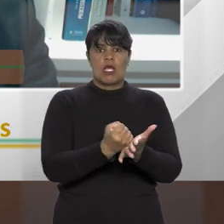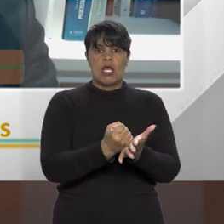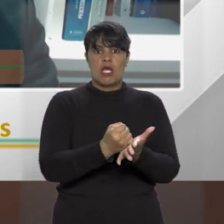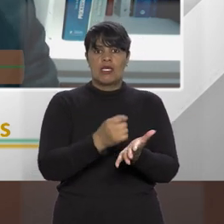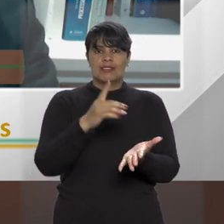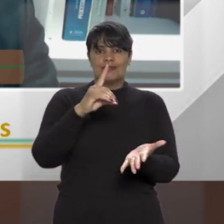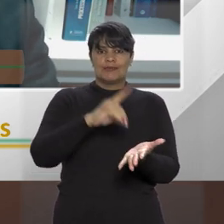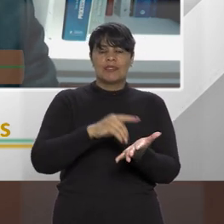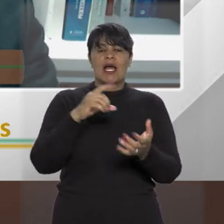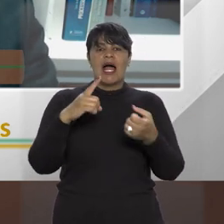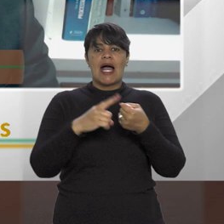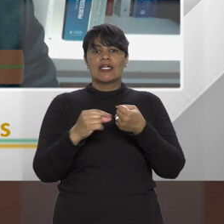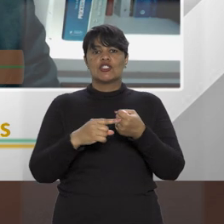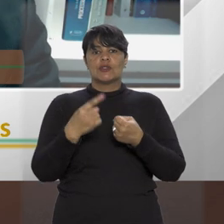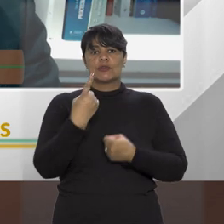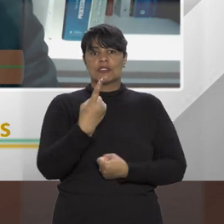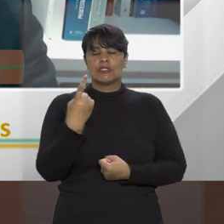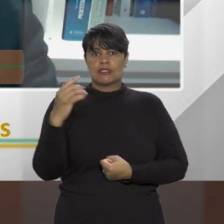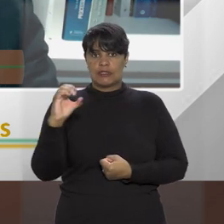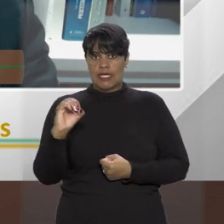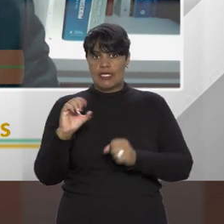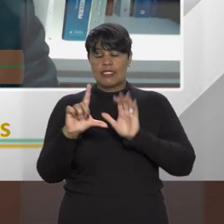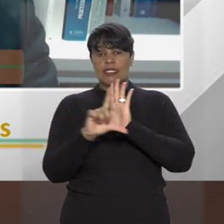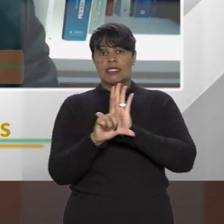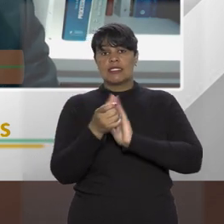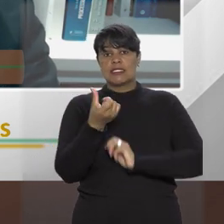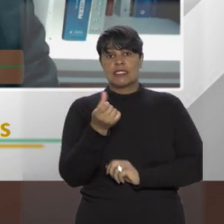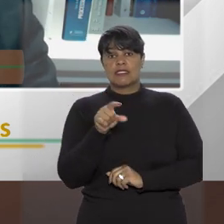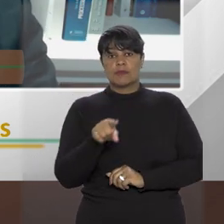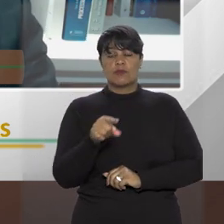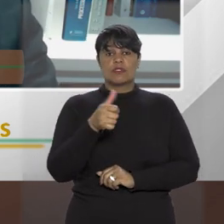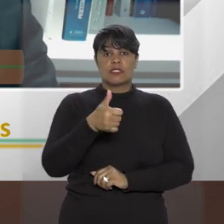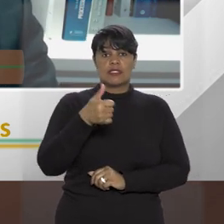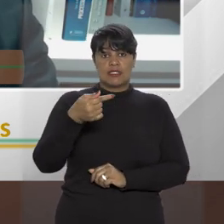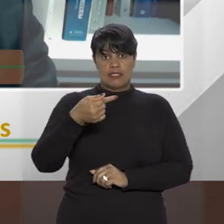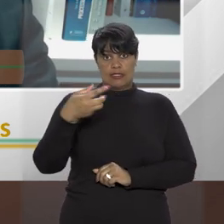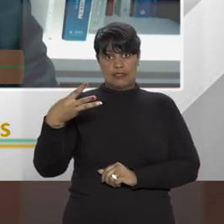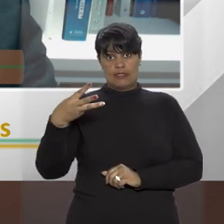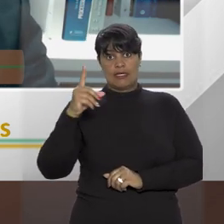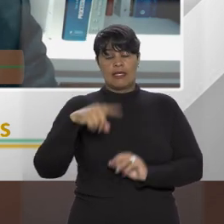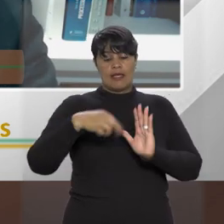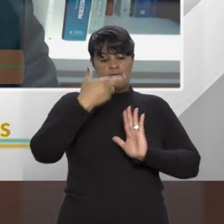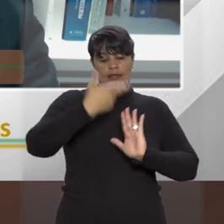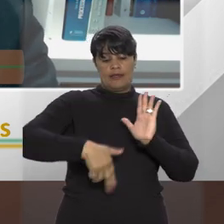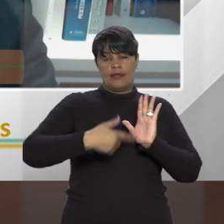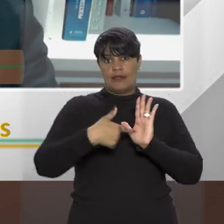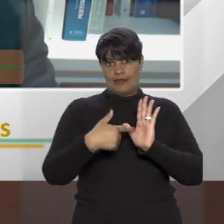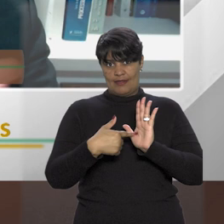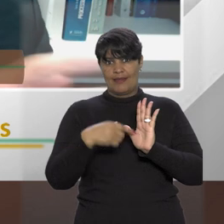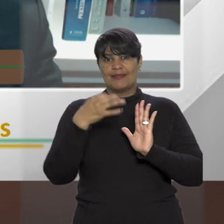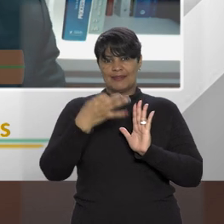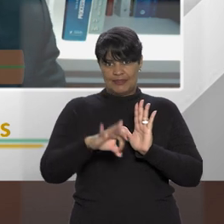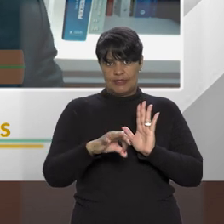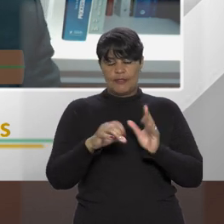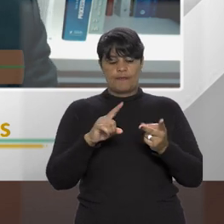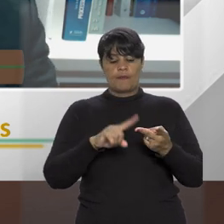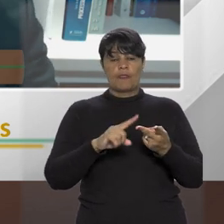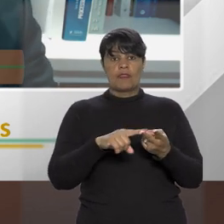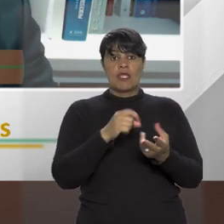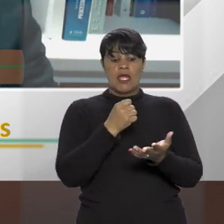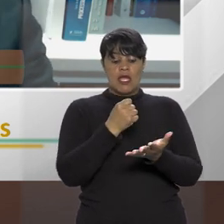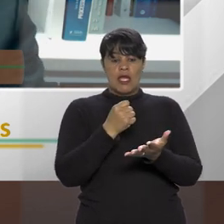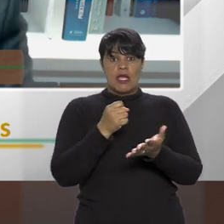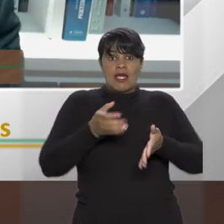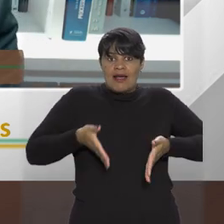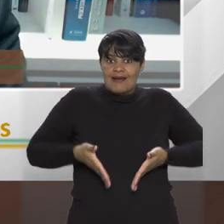Lei 13.484/17. Registro tardio de nascimento de pessoas mais de 12 anos, que antes era necessário ir ao